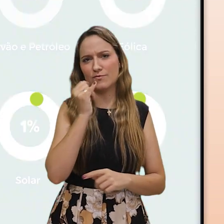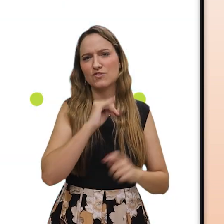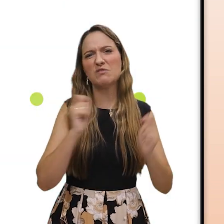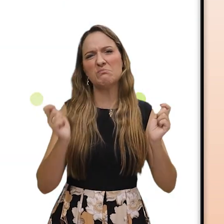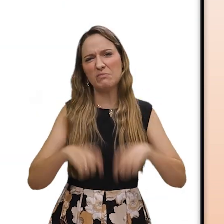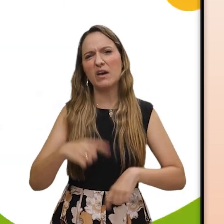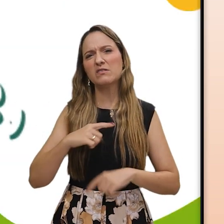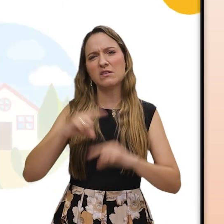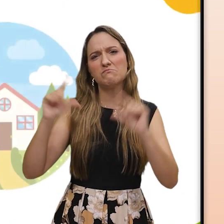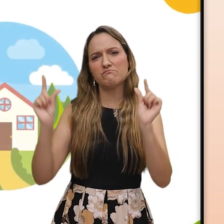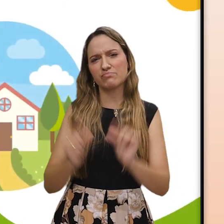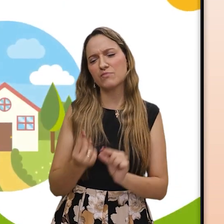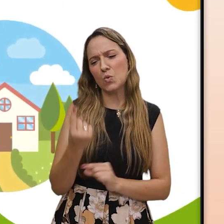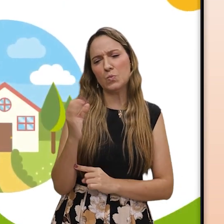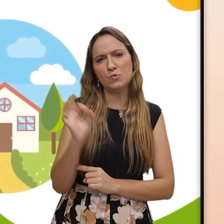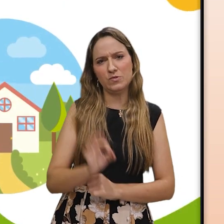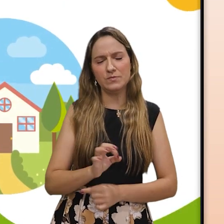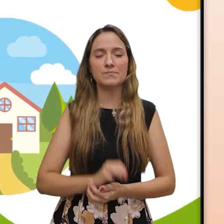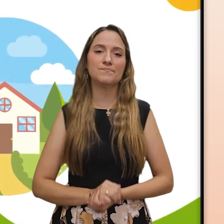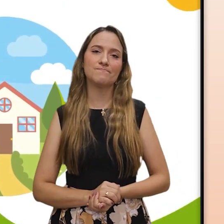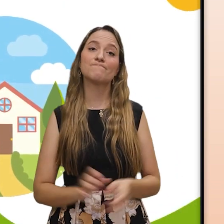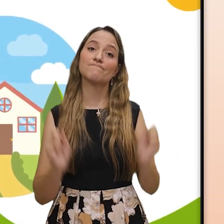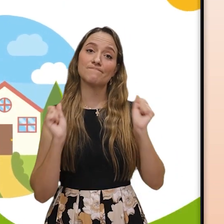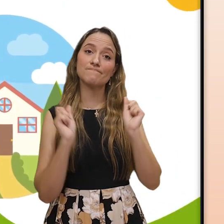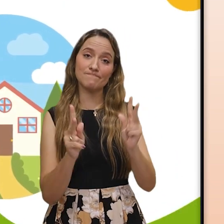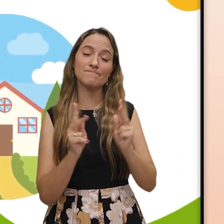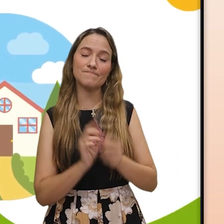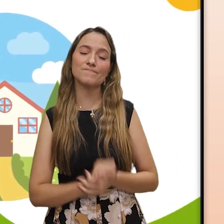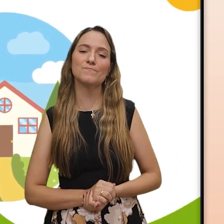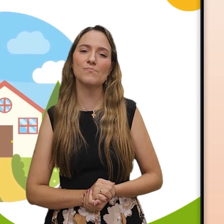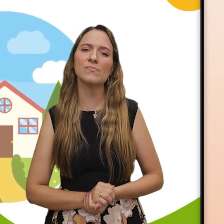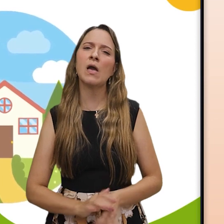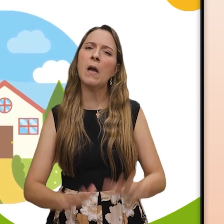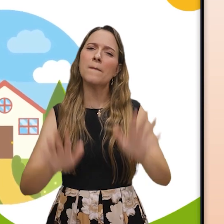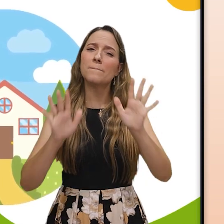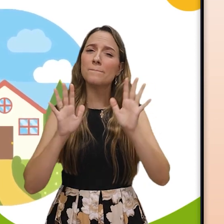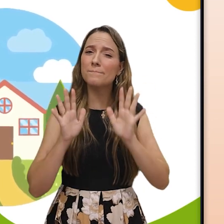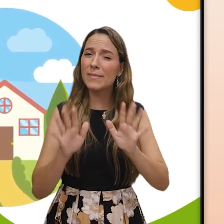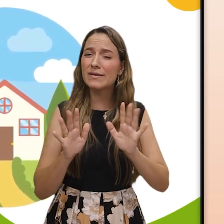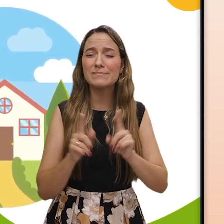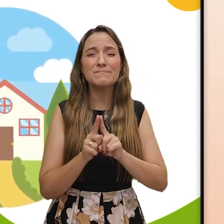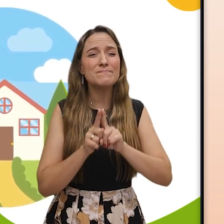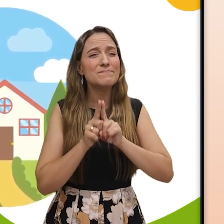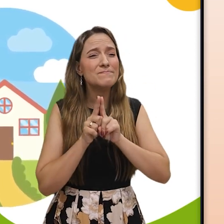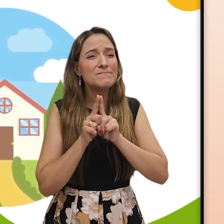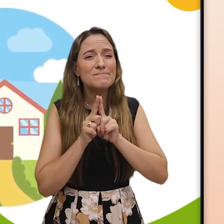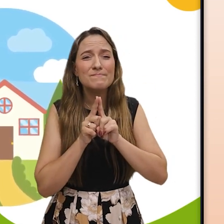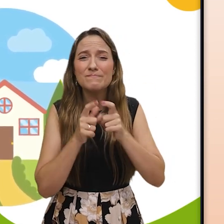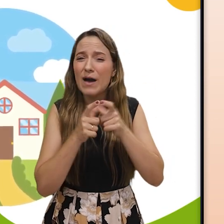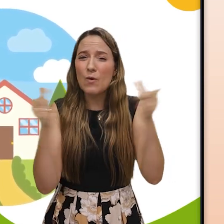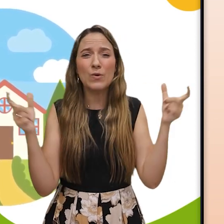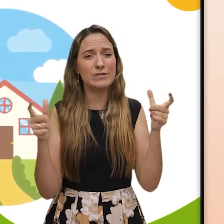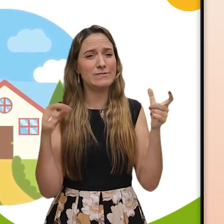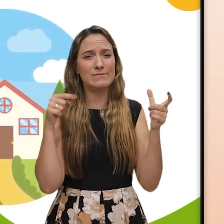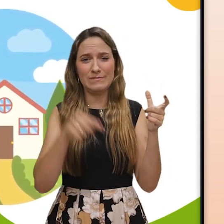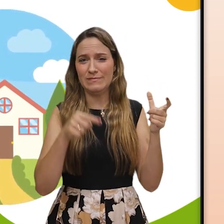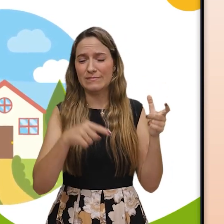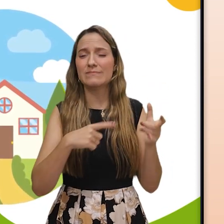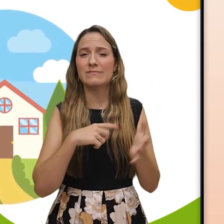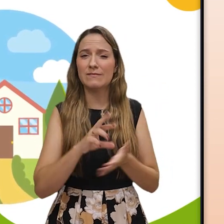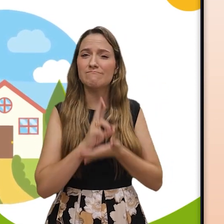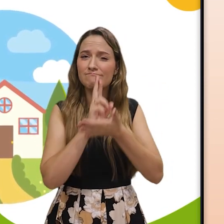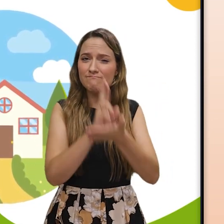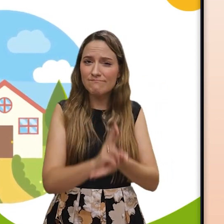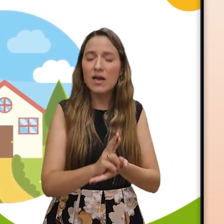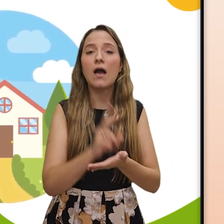em pequena escala. Ok. Mas a maior parte dos recursos naturais que nós utilizamos são